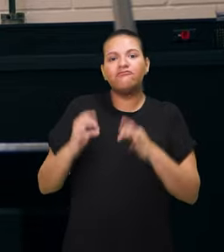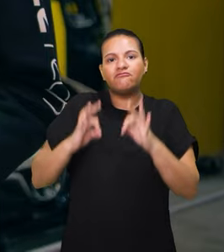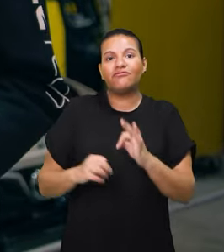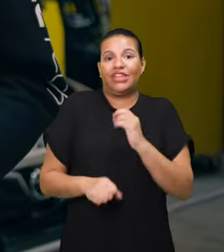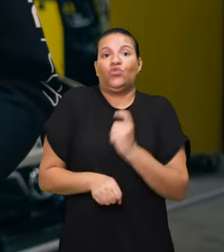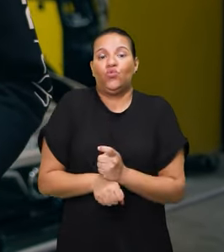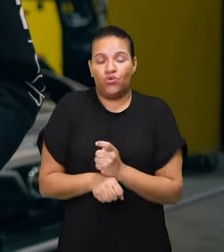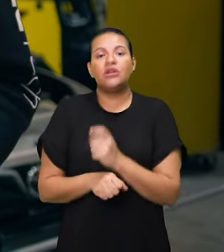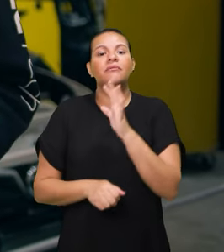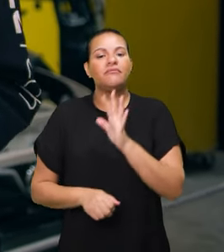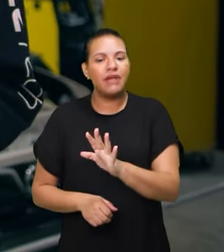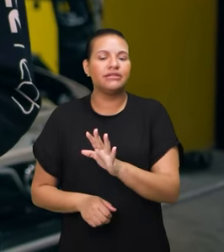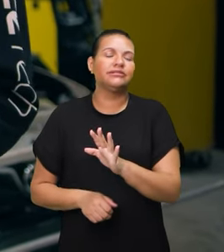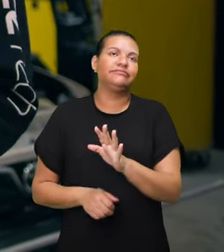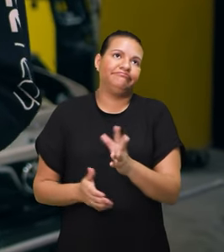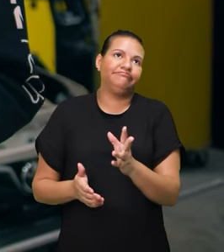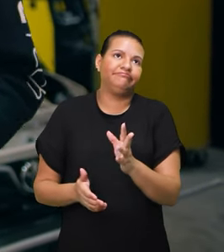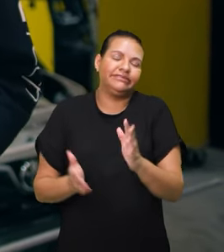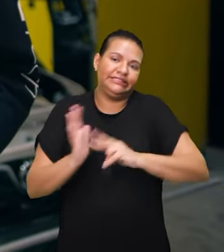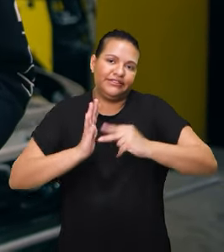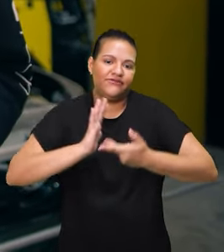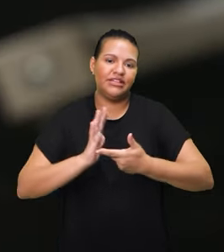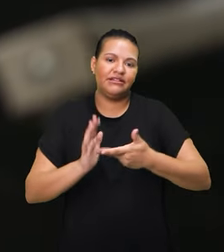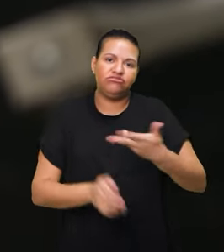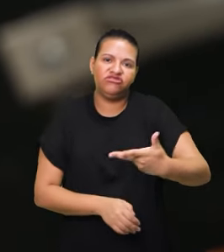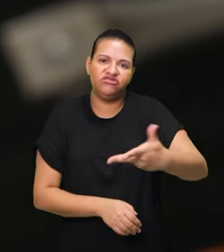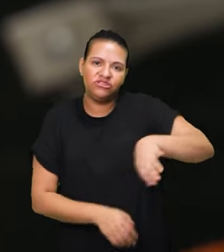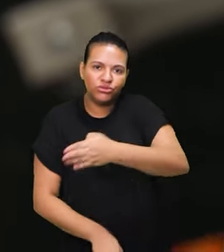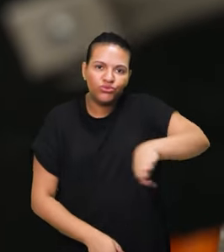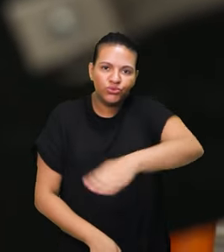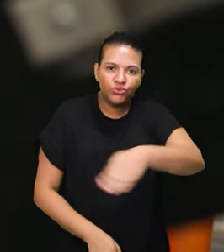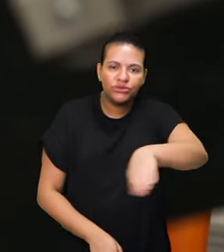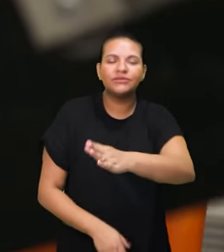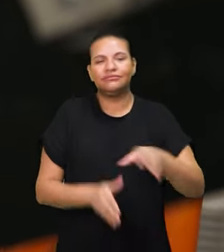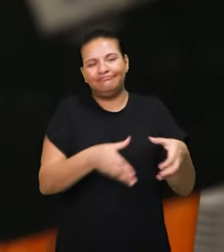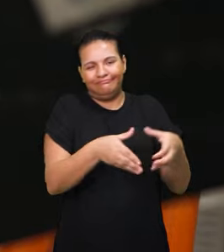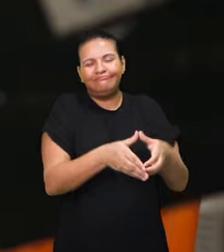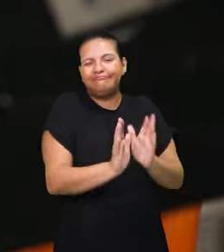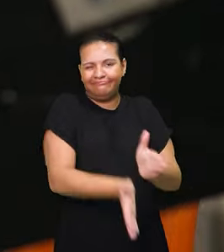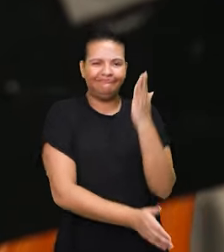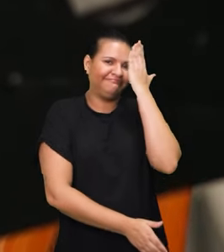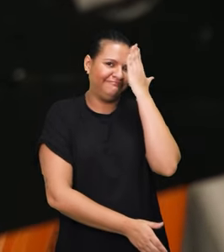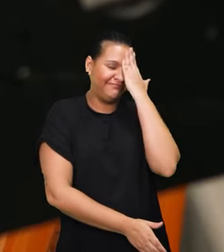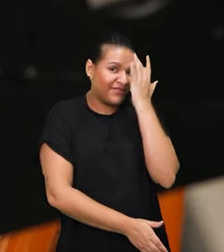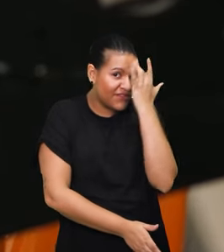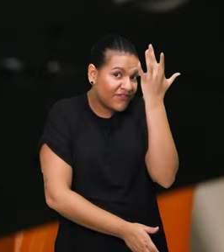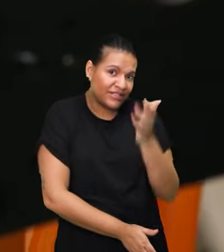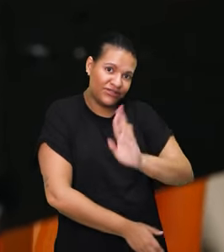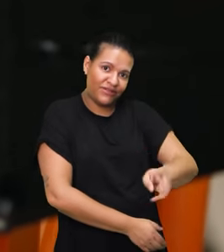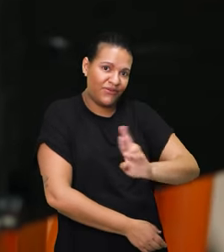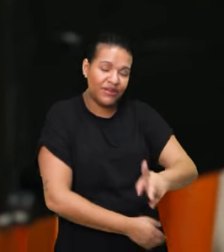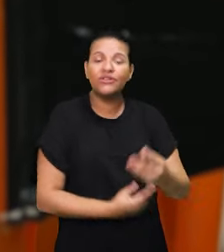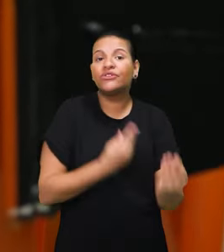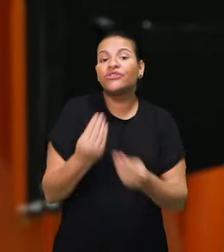rígido do que o atual porque a gente sabe que rigidez traz performance né a equipe sabe muito bem disso não é não é fácil você